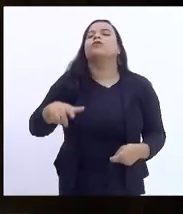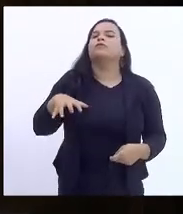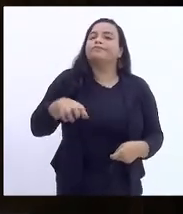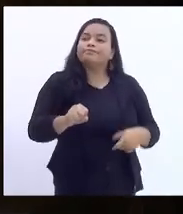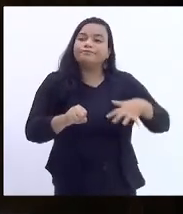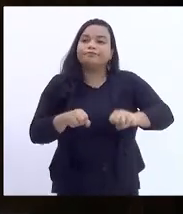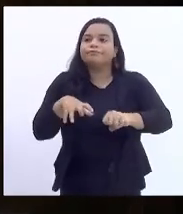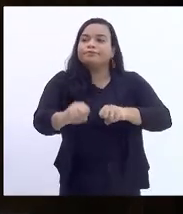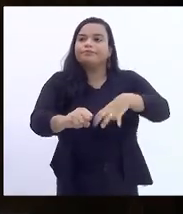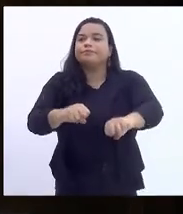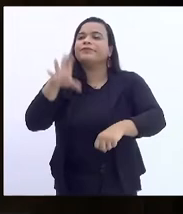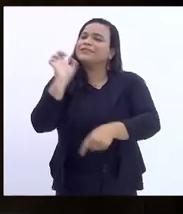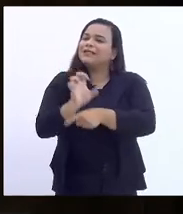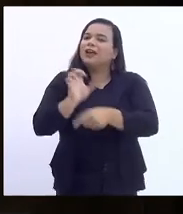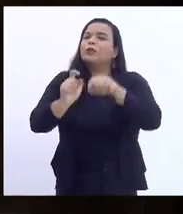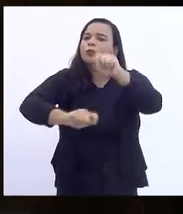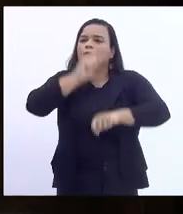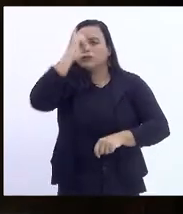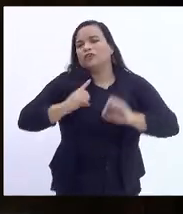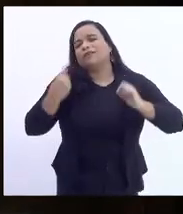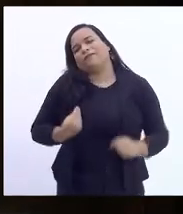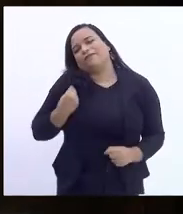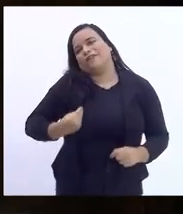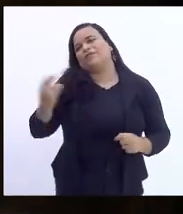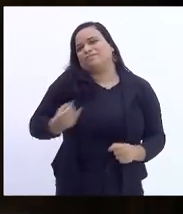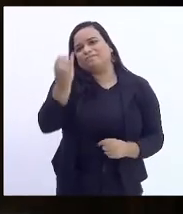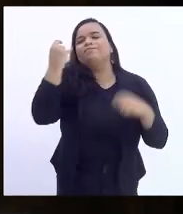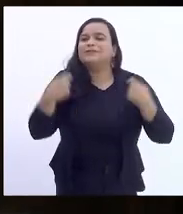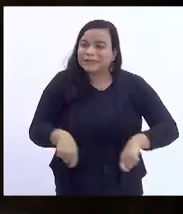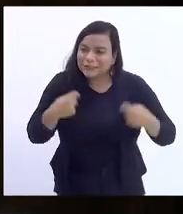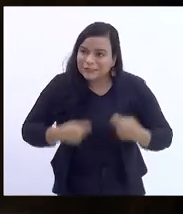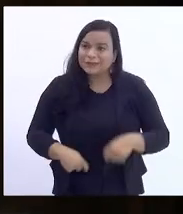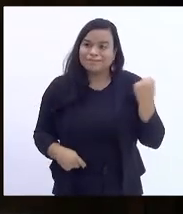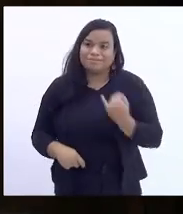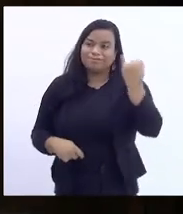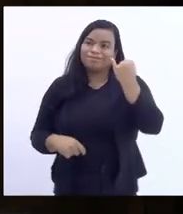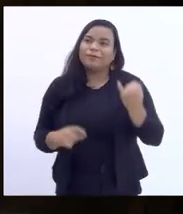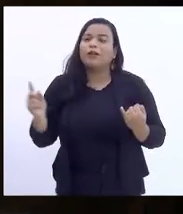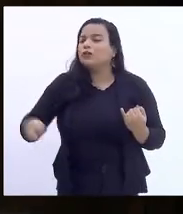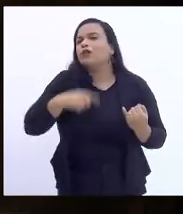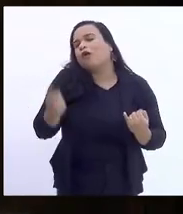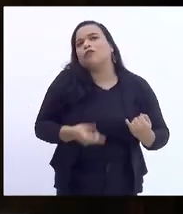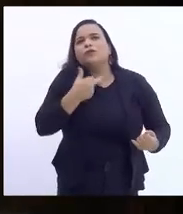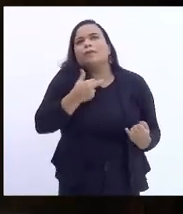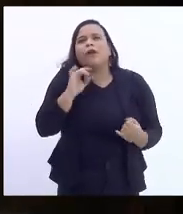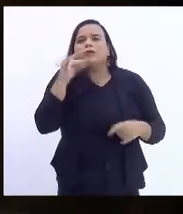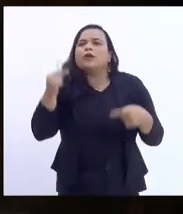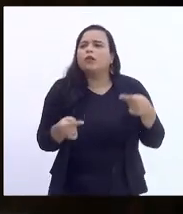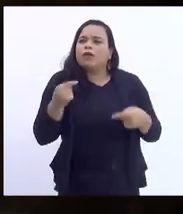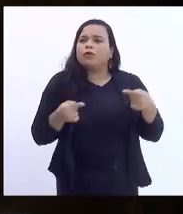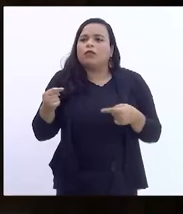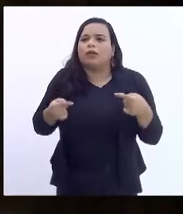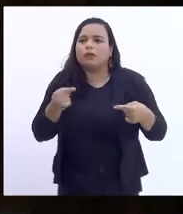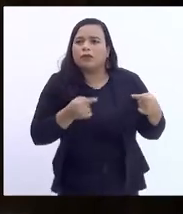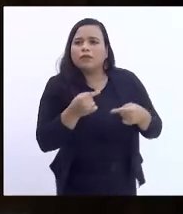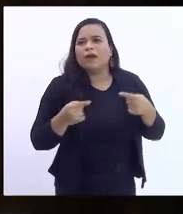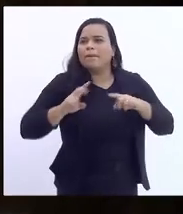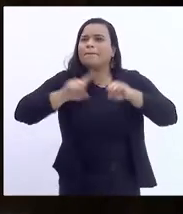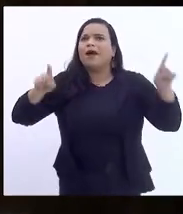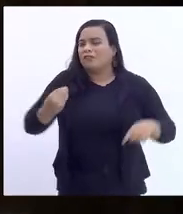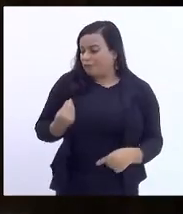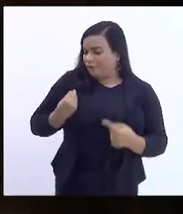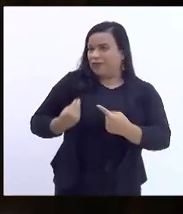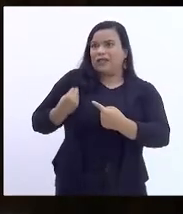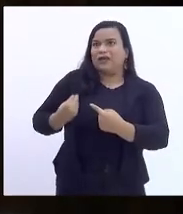o direito à Vida é isso que é fundamental mas não podemos tarde só discutir você entender a vida